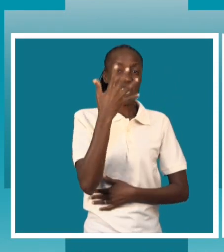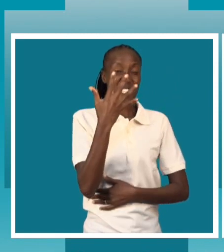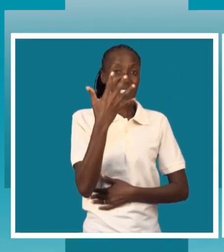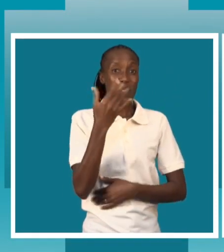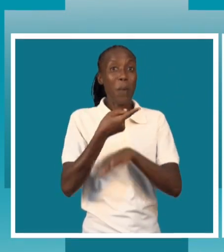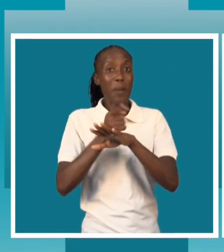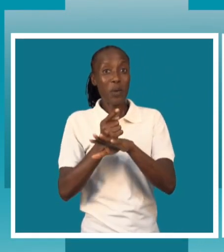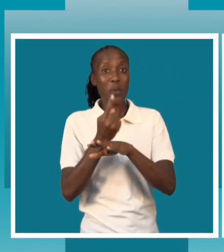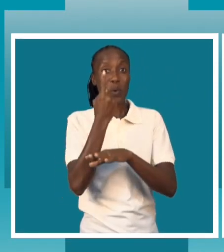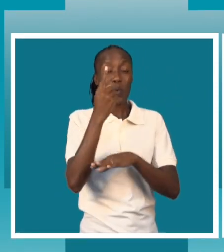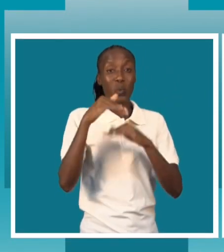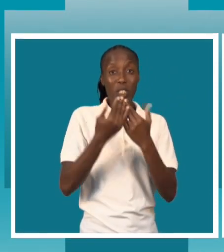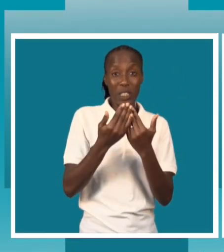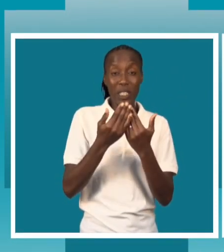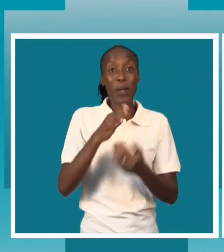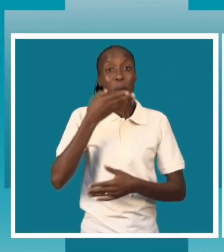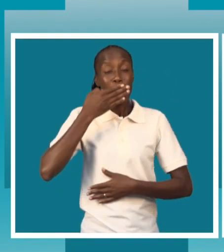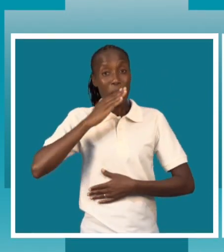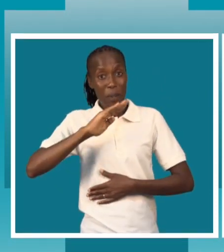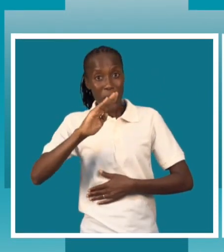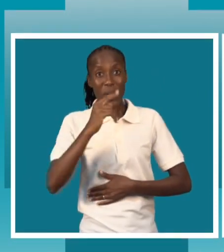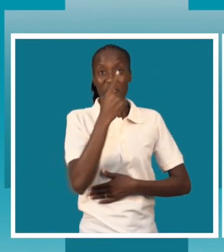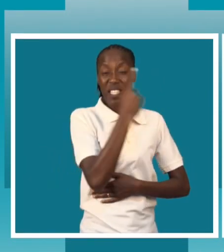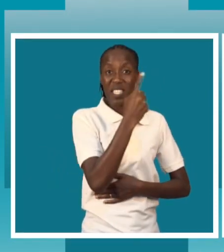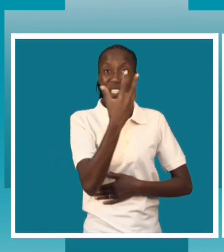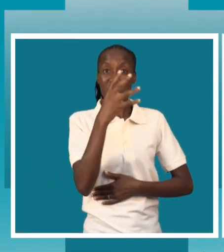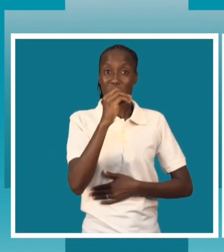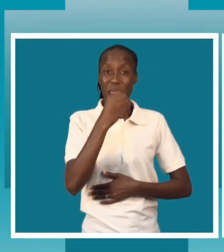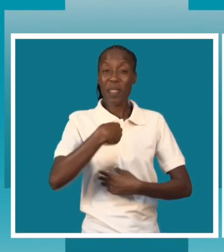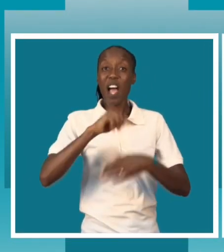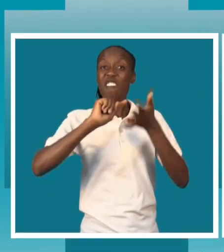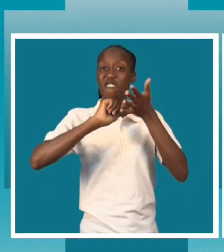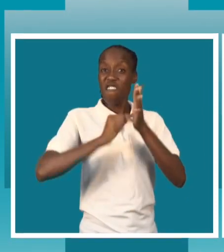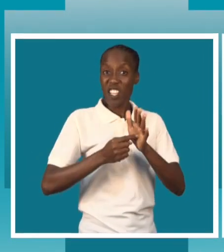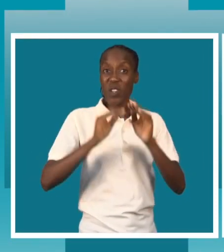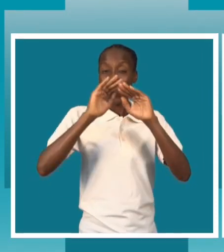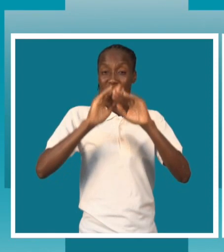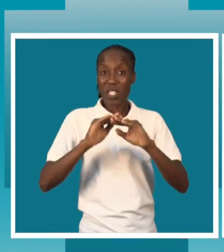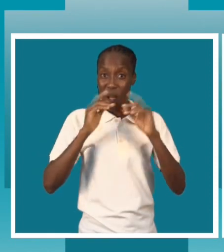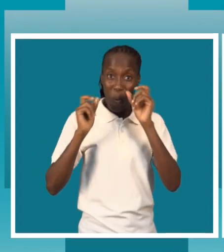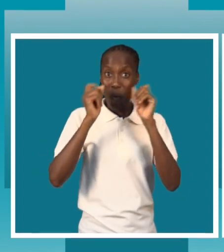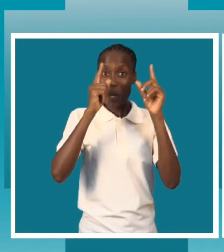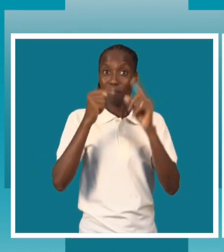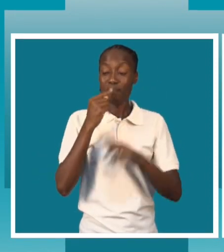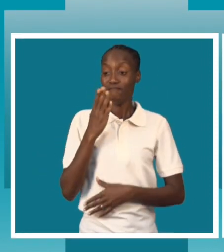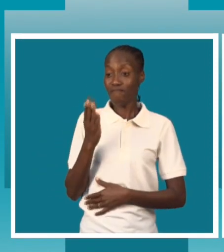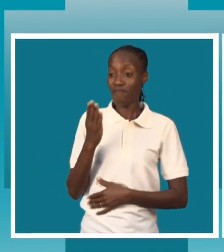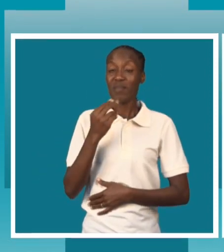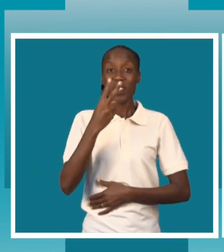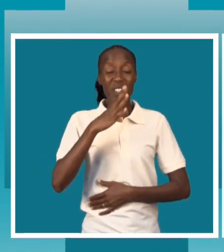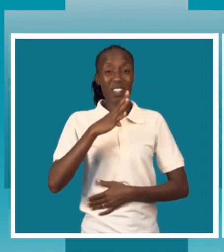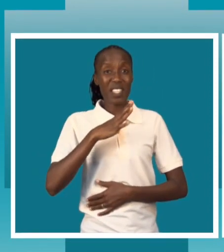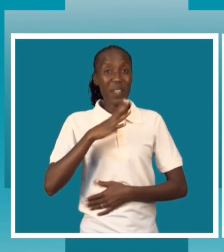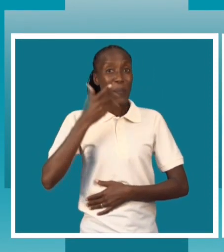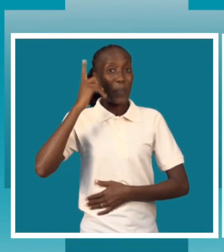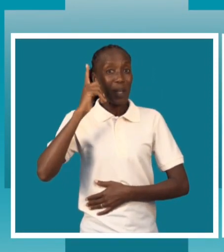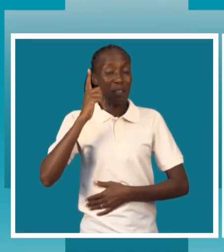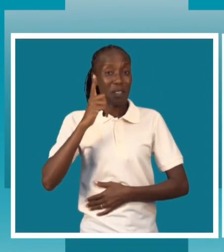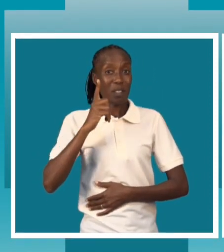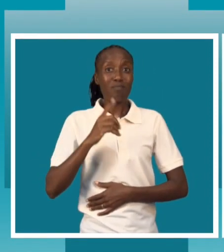durante o dia. Ou melhor, 150 vezes enquanto está acordado. Uma obsessão que eu tenho pelo telefone,